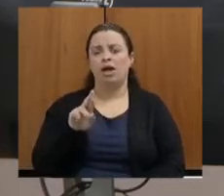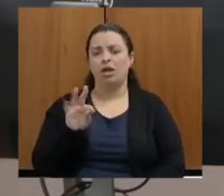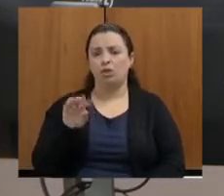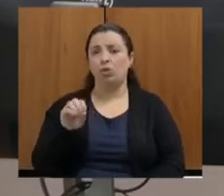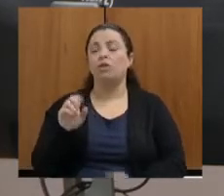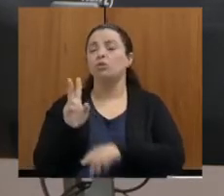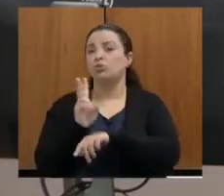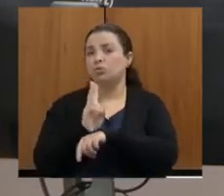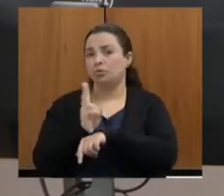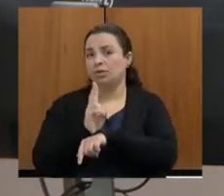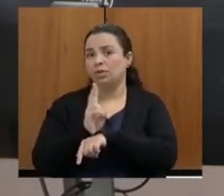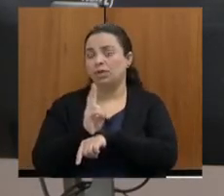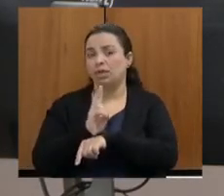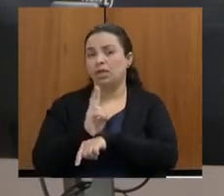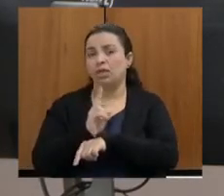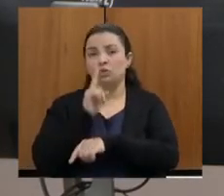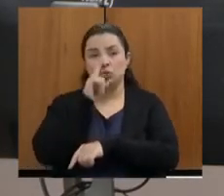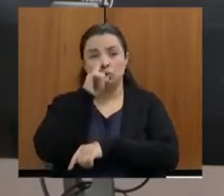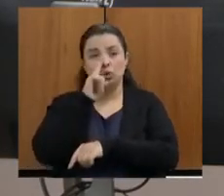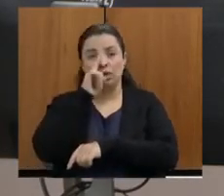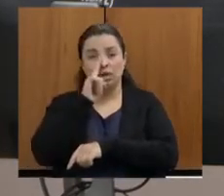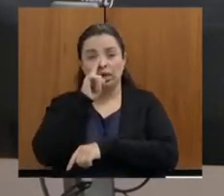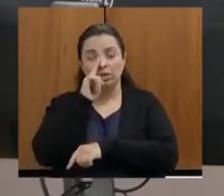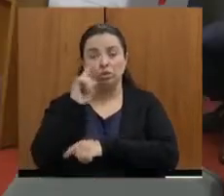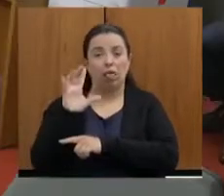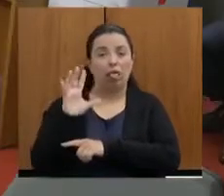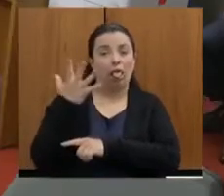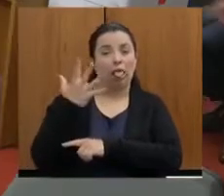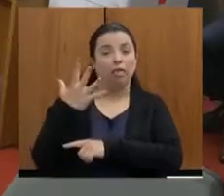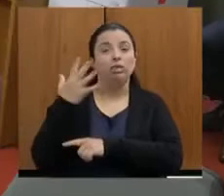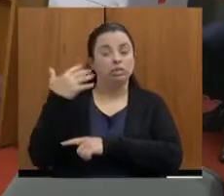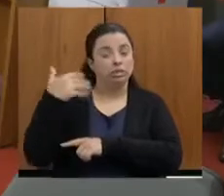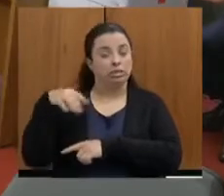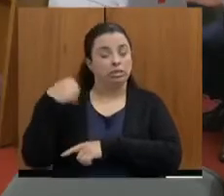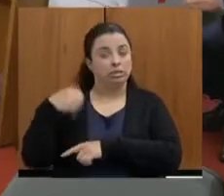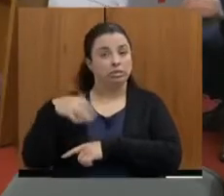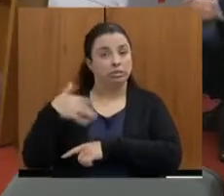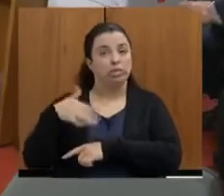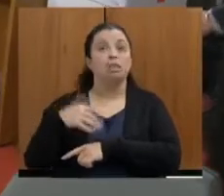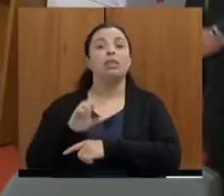risco de desastres da Coordenadoria Estadual de Defesa Civil i